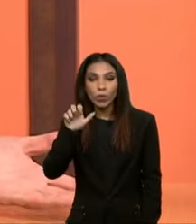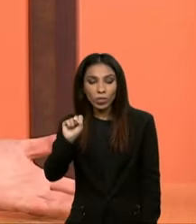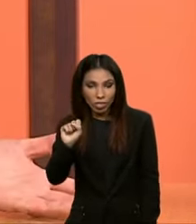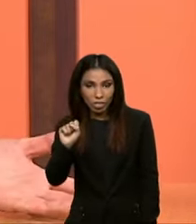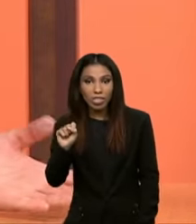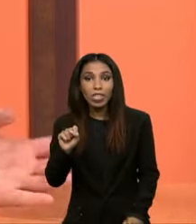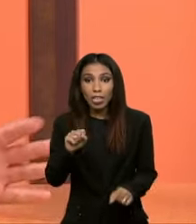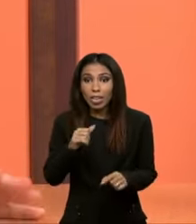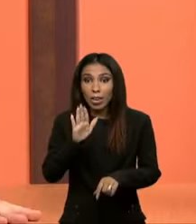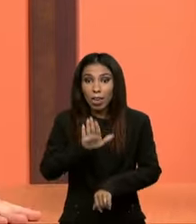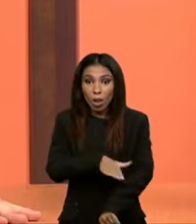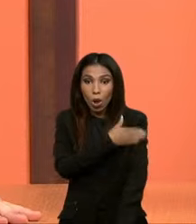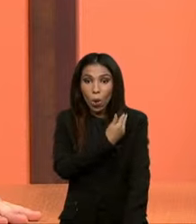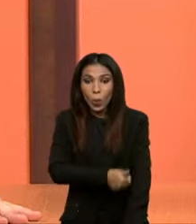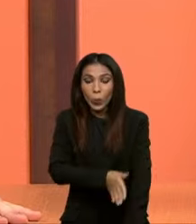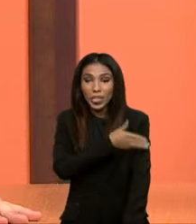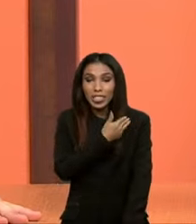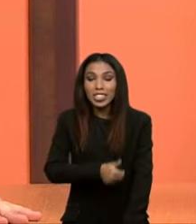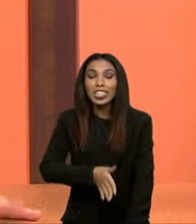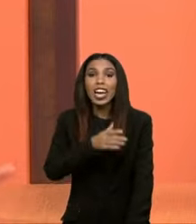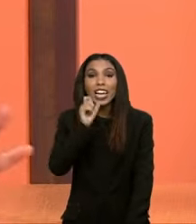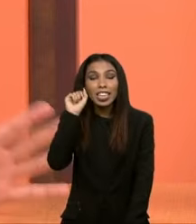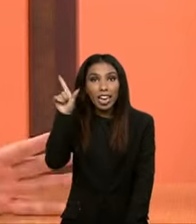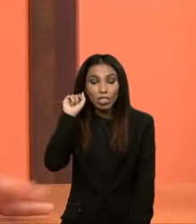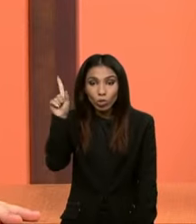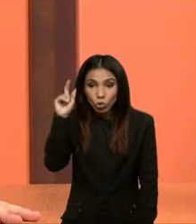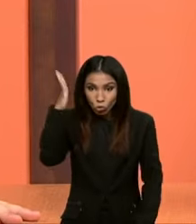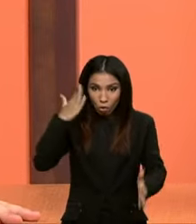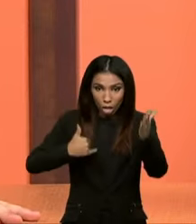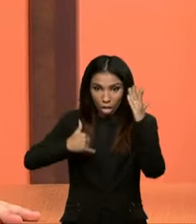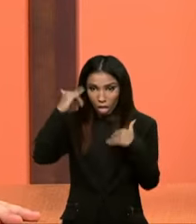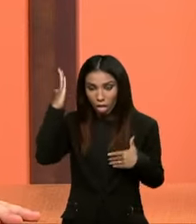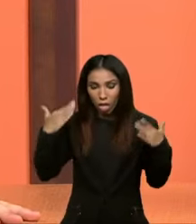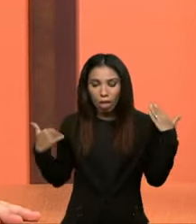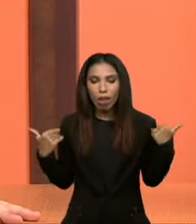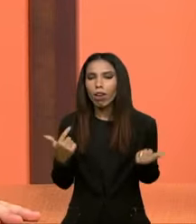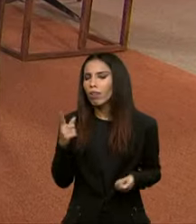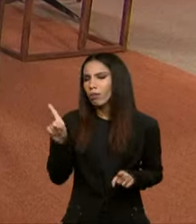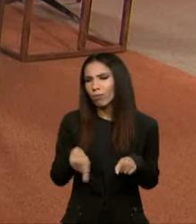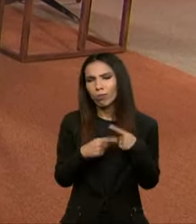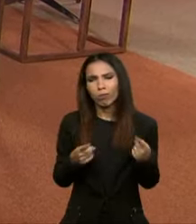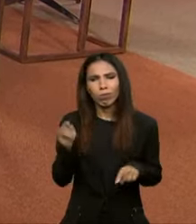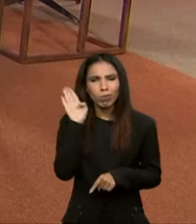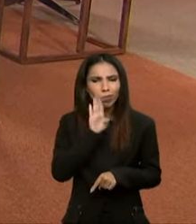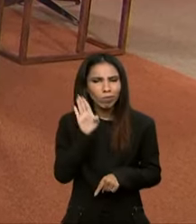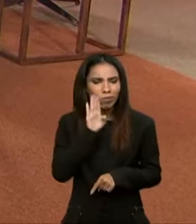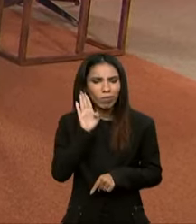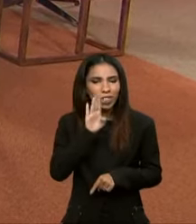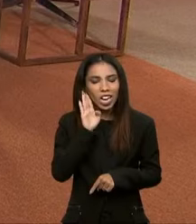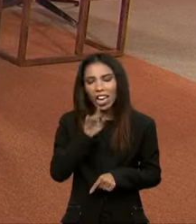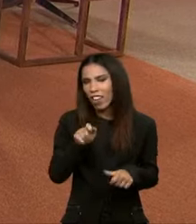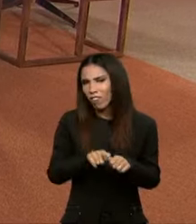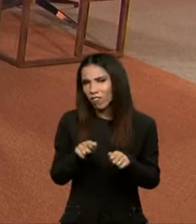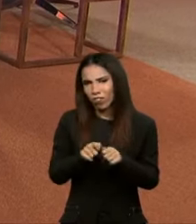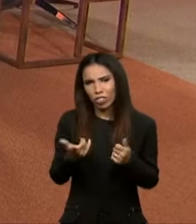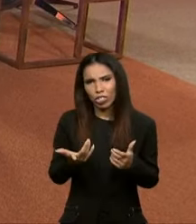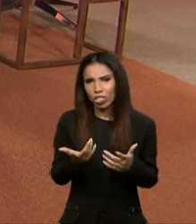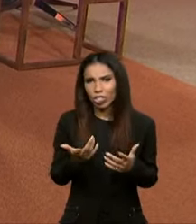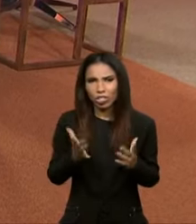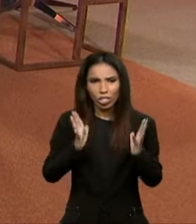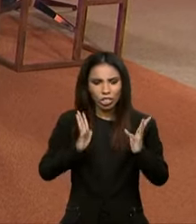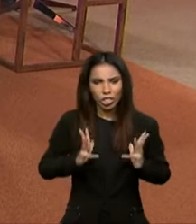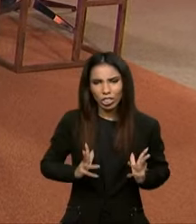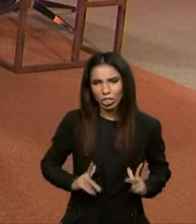tô realmente de Cali. E essa música é mó barato, assim. Eu fiz pra seguir, pra limpar,